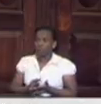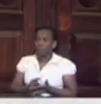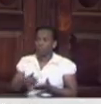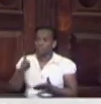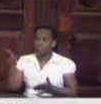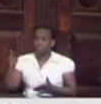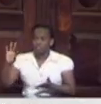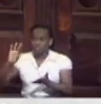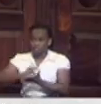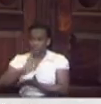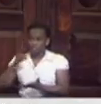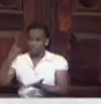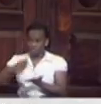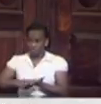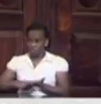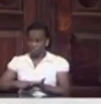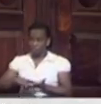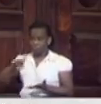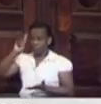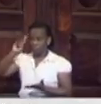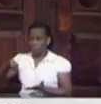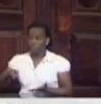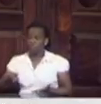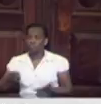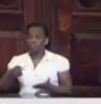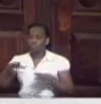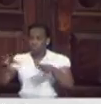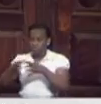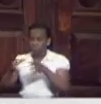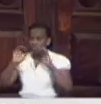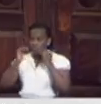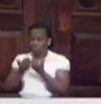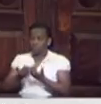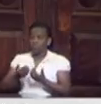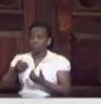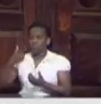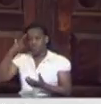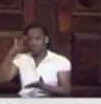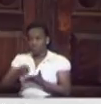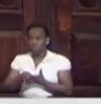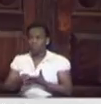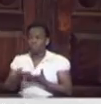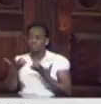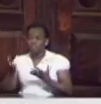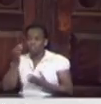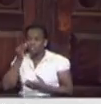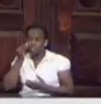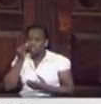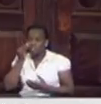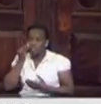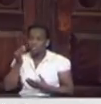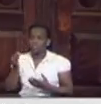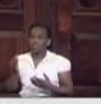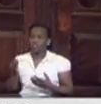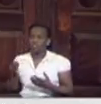assinar um acordo lá, mandando a Assembleia aqui federalizar, é tentar